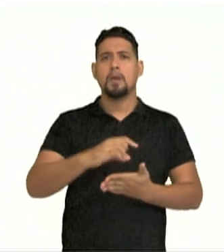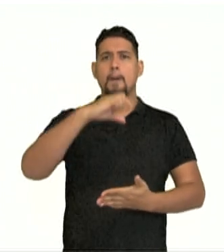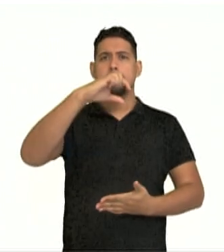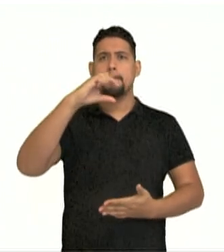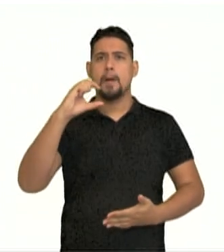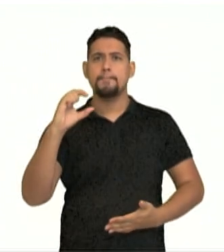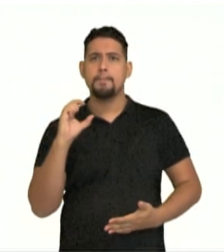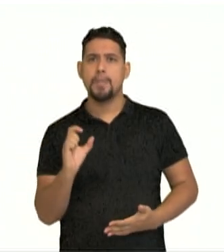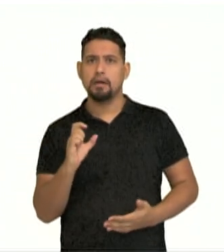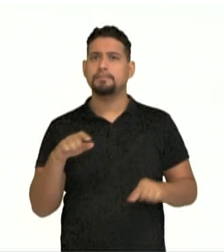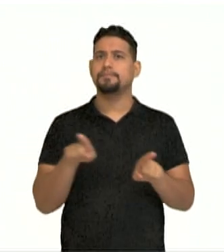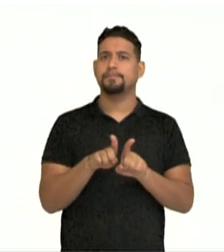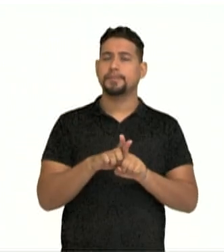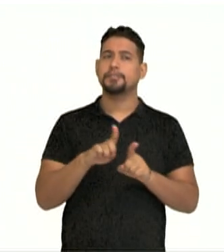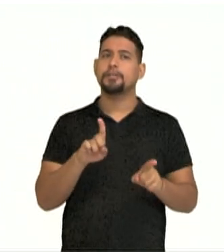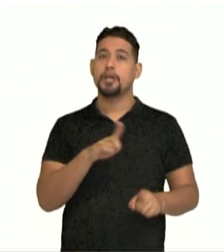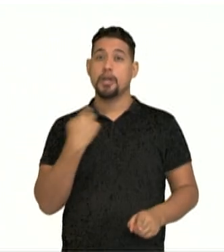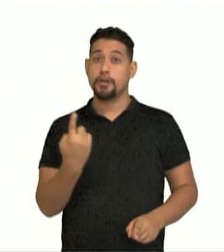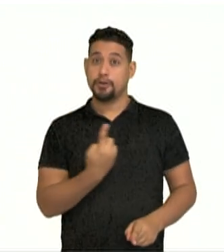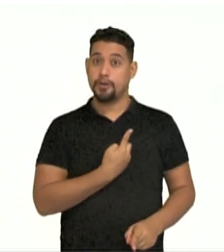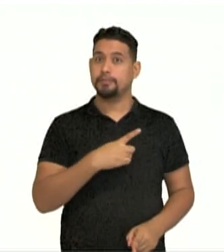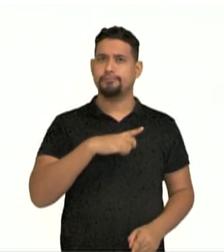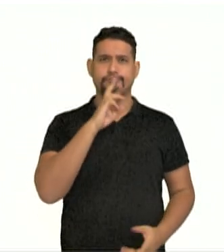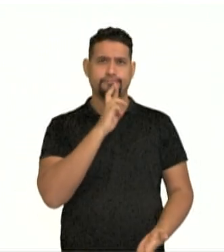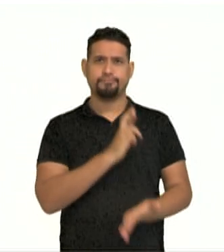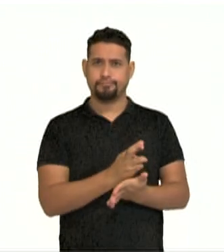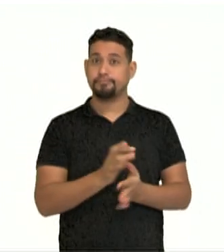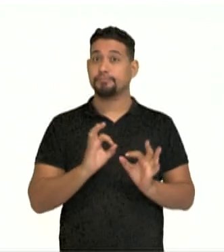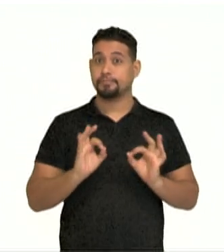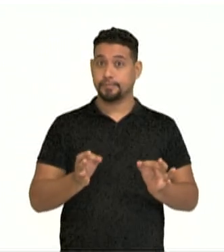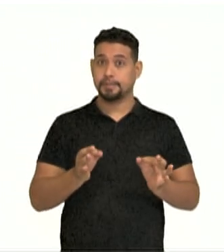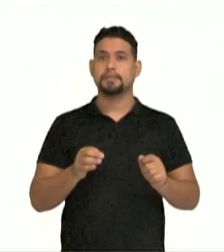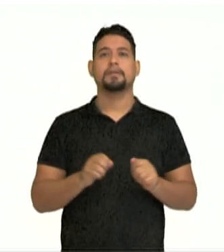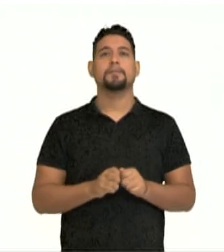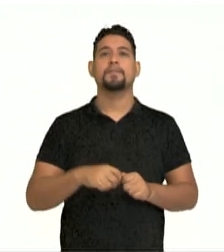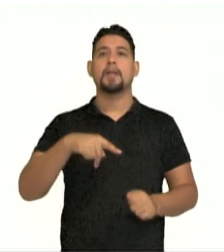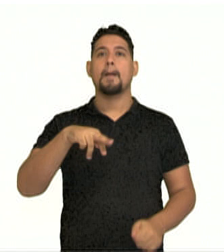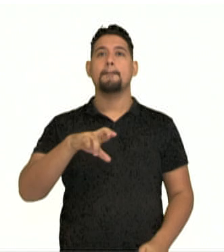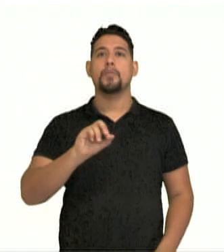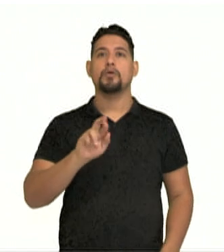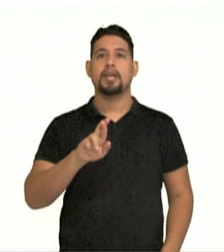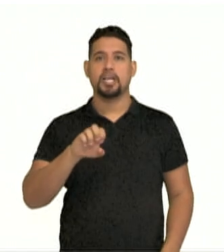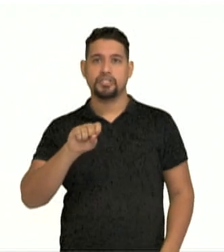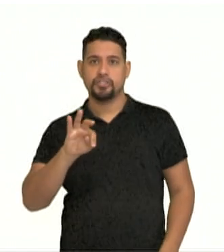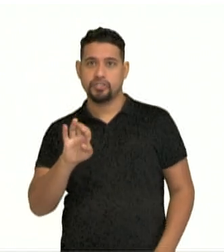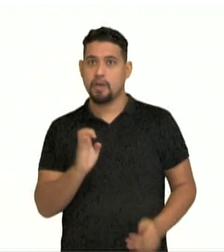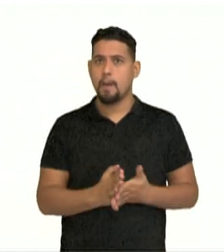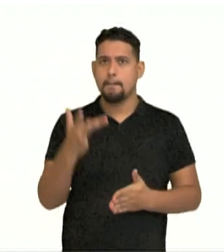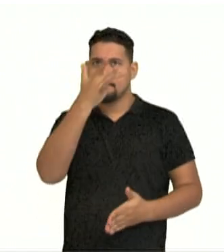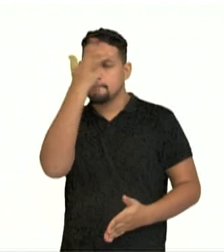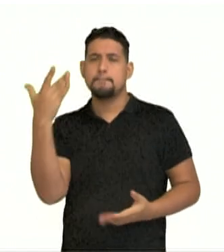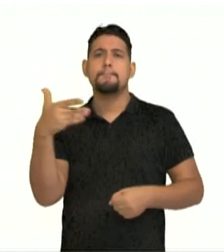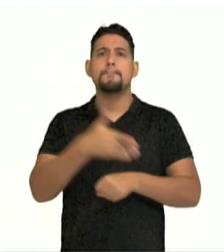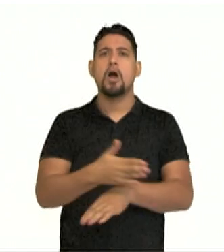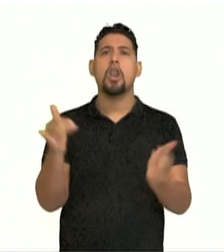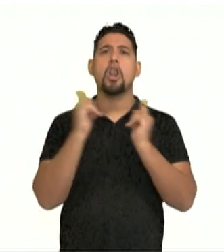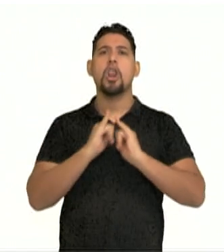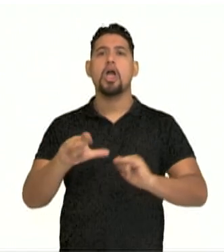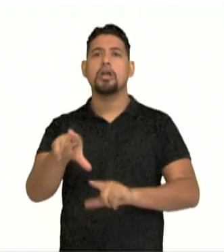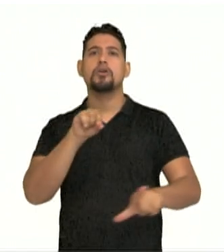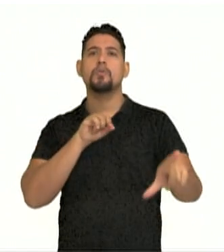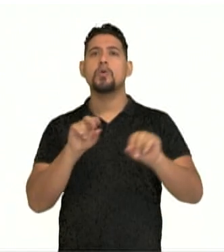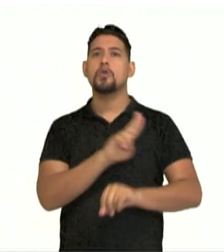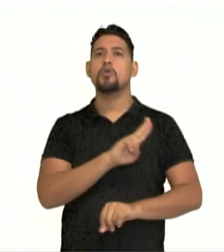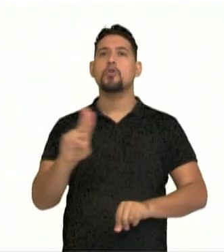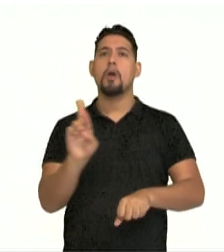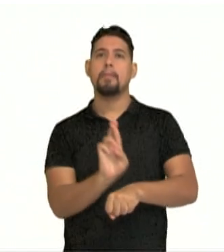E aqui nós temos o resultado. A Progreste vem a público anunciar o resultado da enquete sobre a escolha do nome da